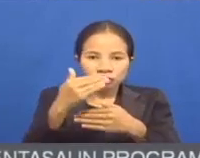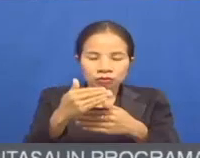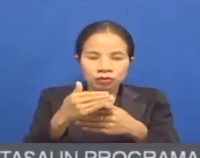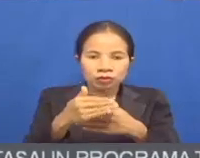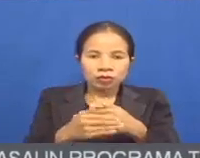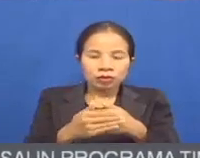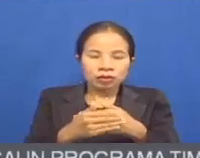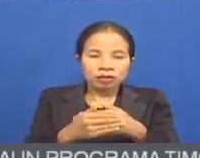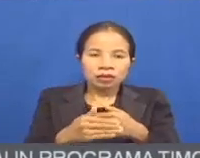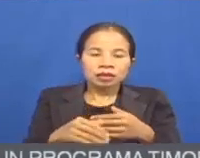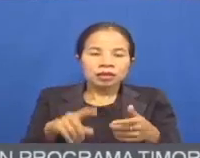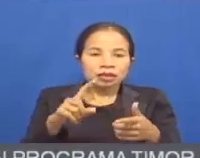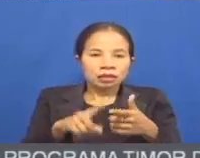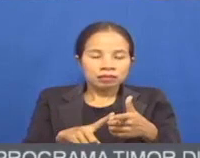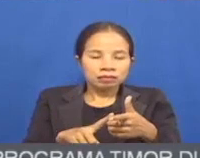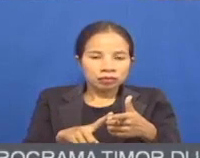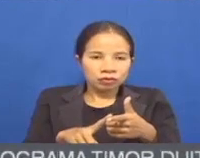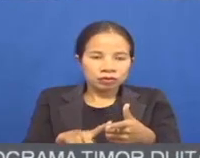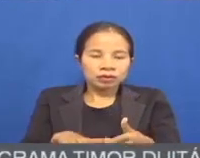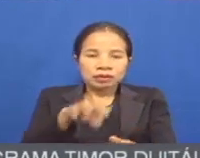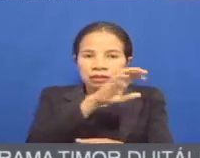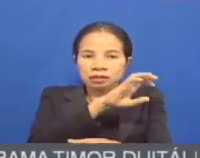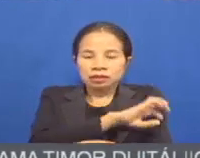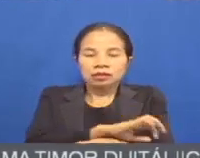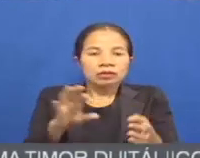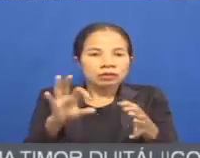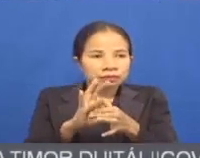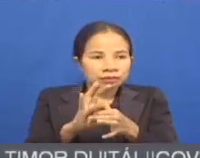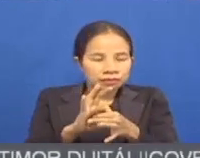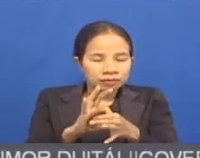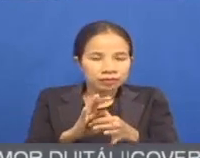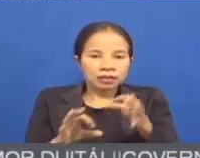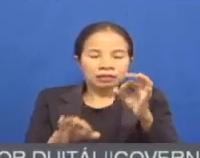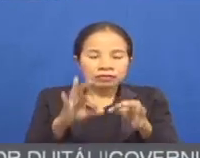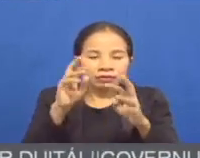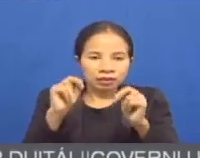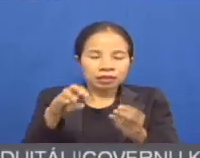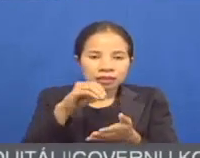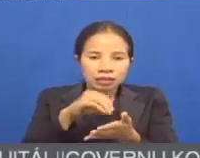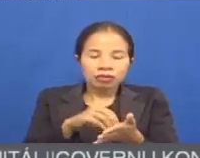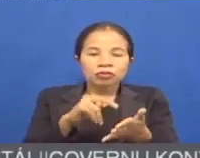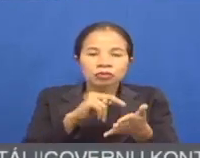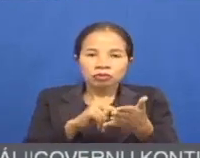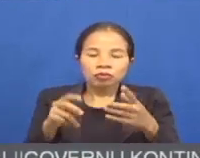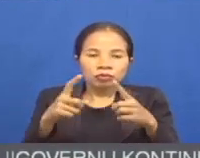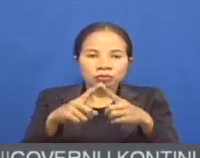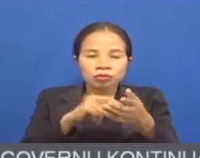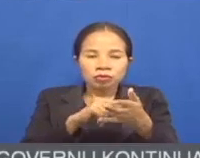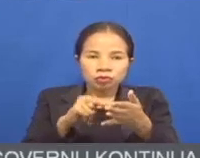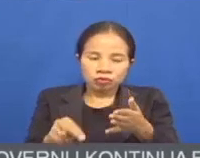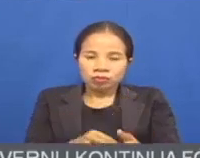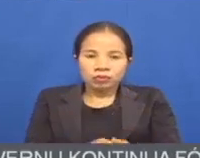depois minha security chip ne ma que dalla Roma ti monta pagina per pagina, poi si rialza pagina per pagina,